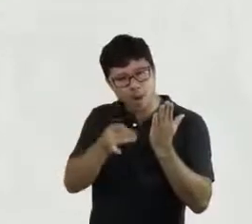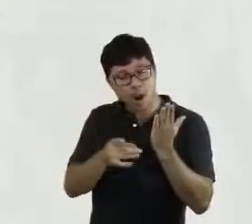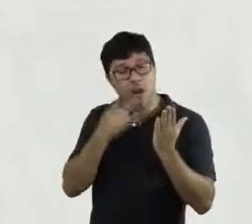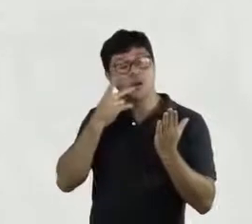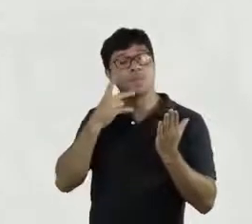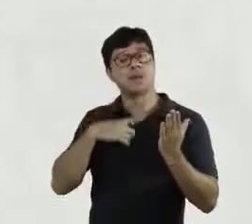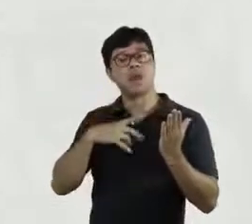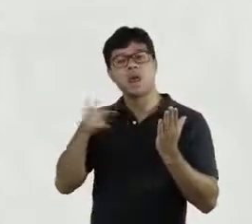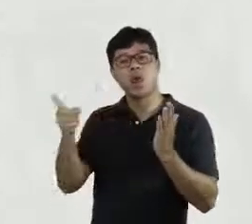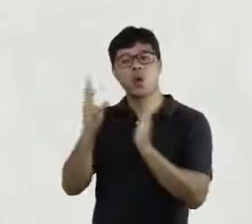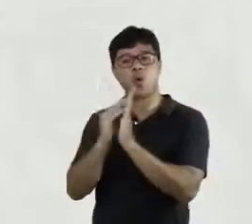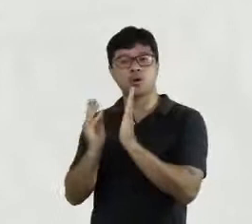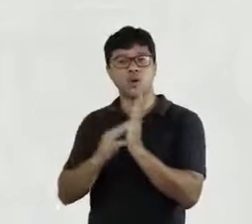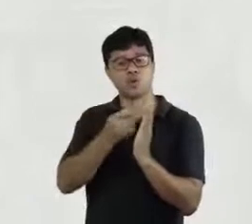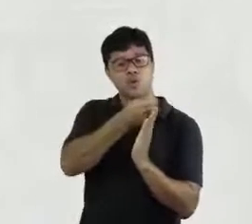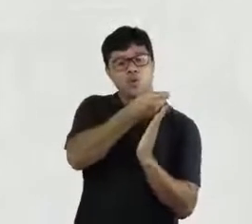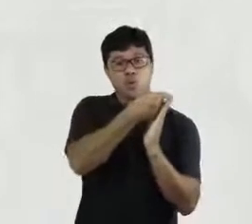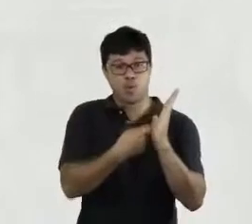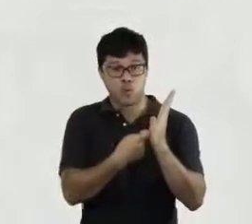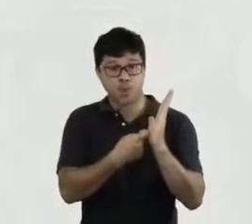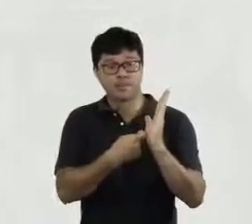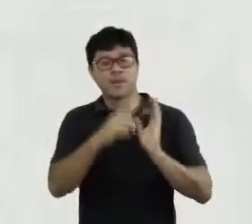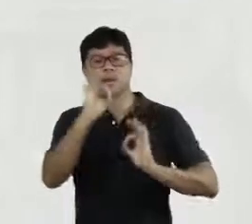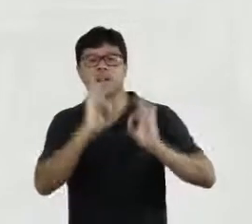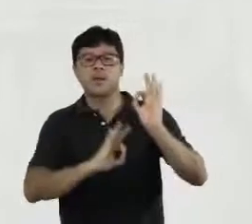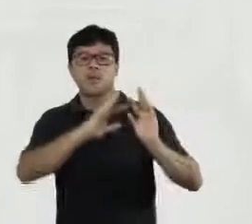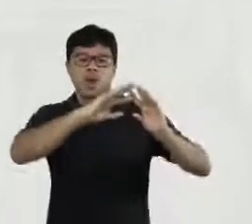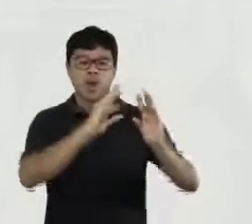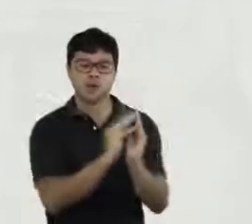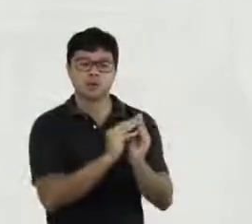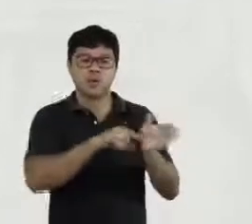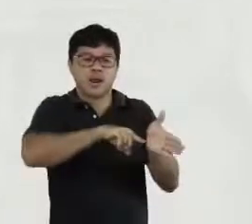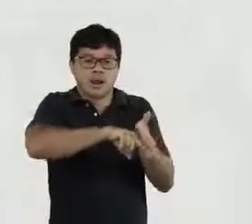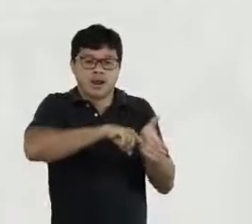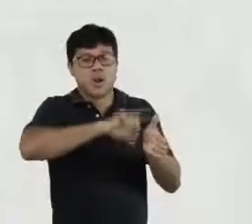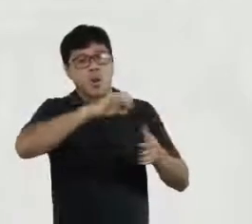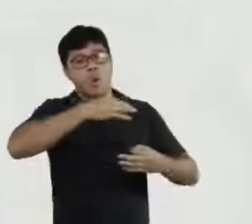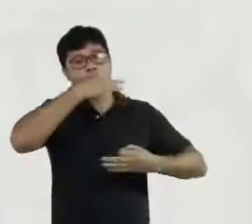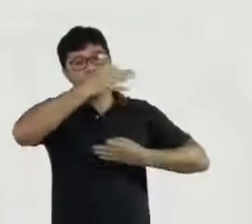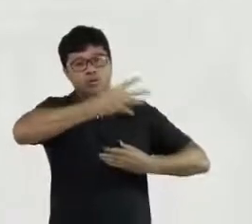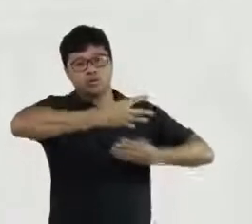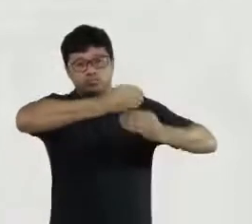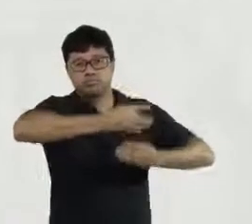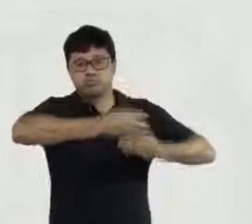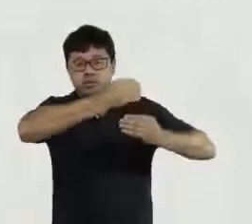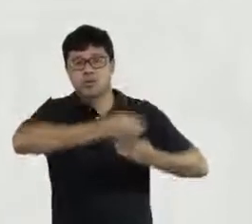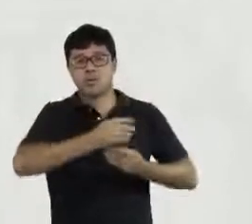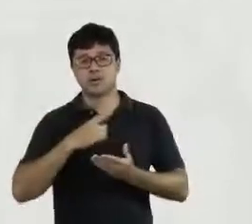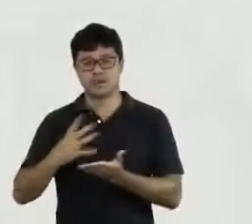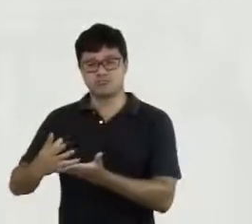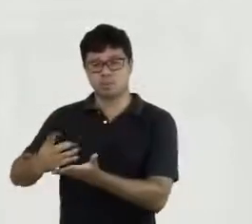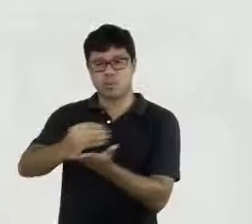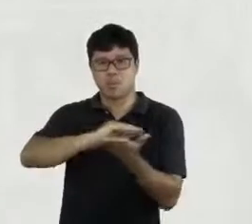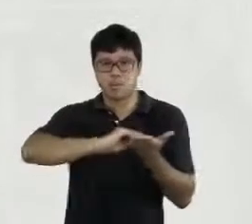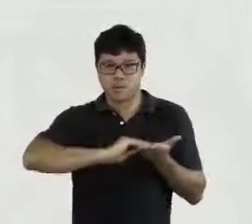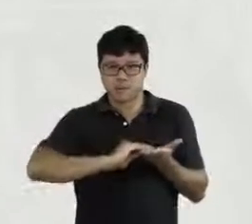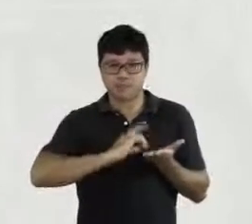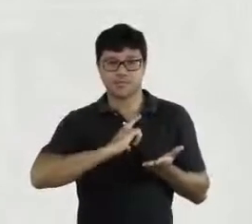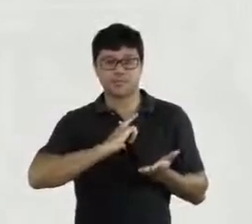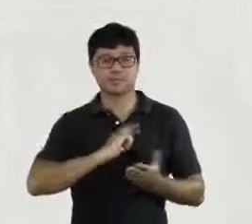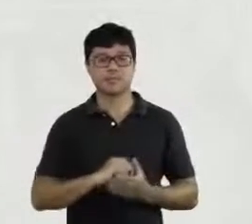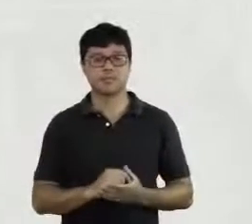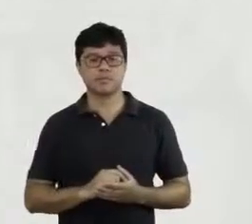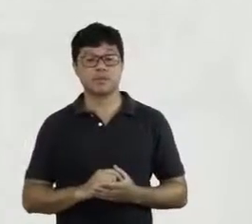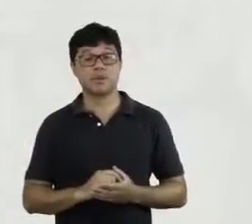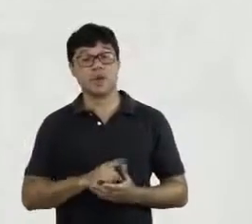ao conteúdo da redação, elaborando resumo, análise ou comentário das obras compiladas. A